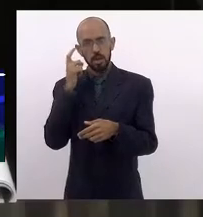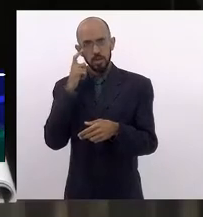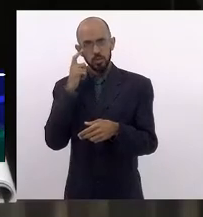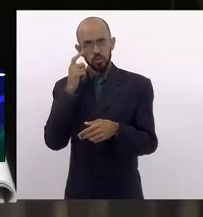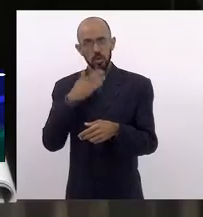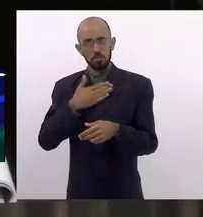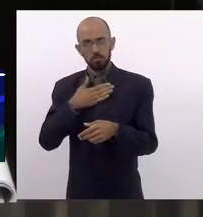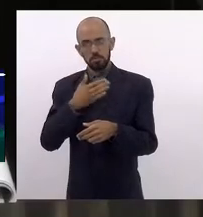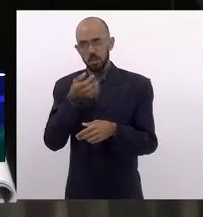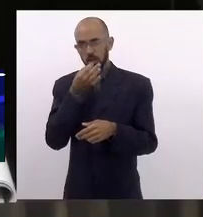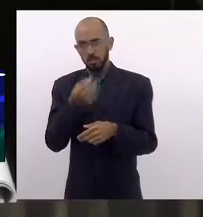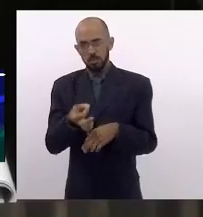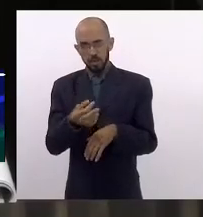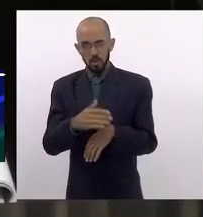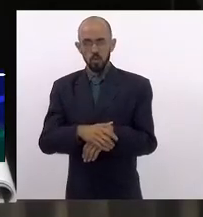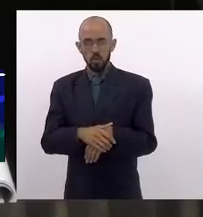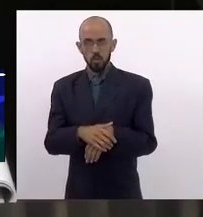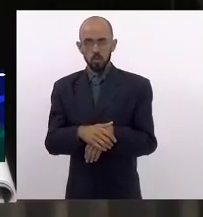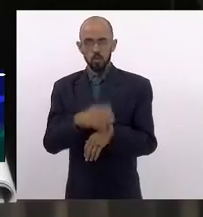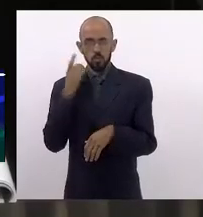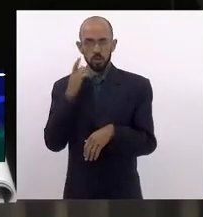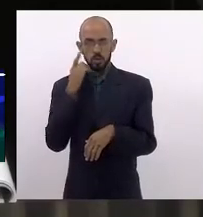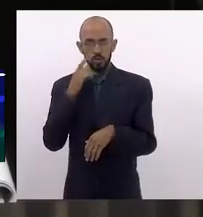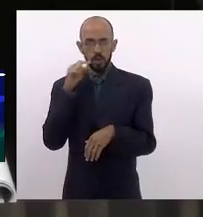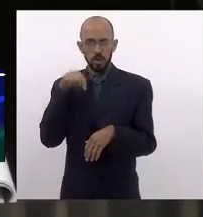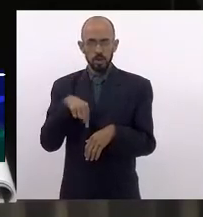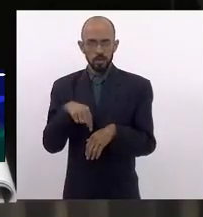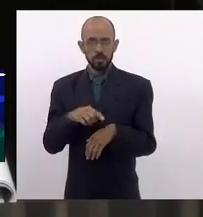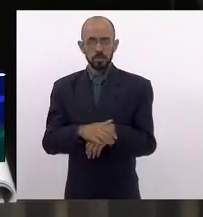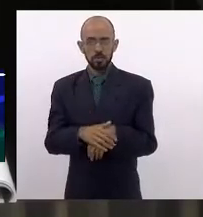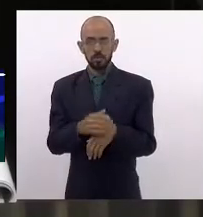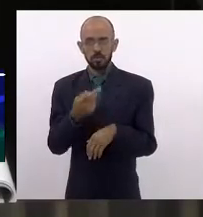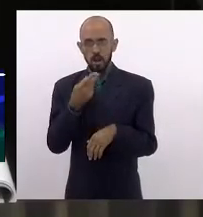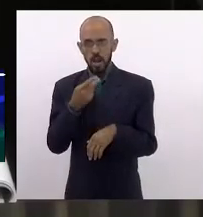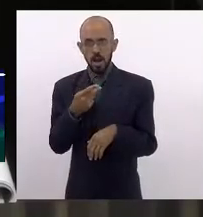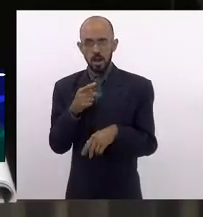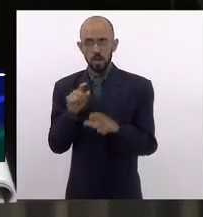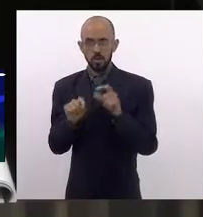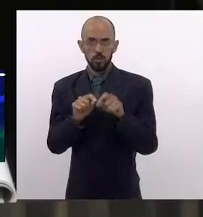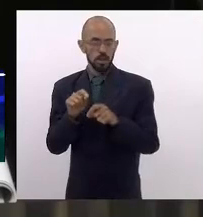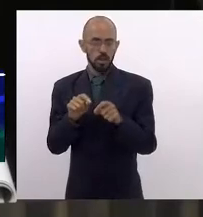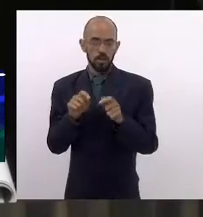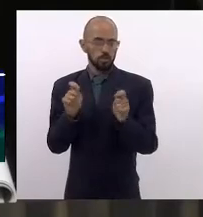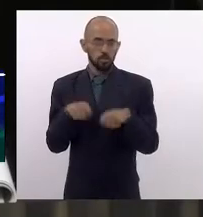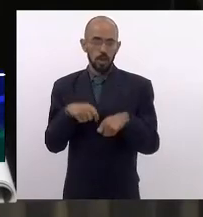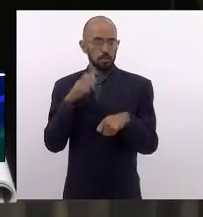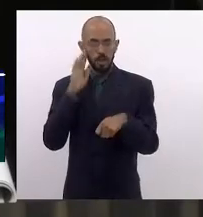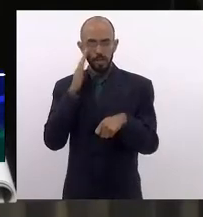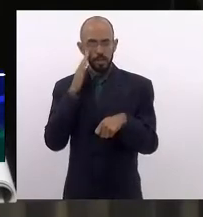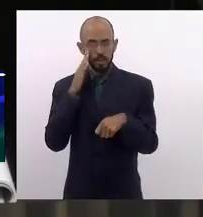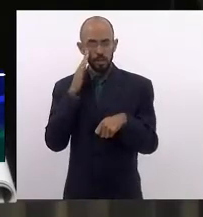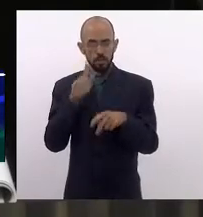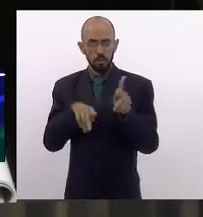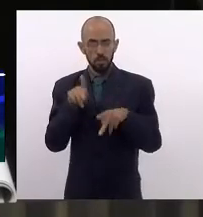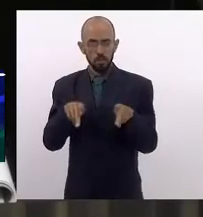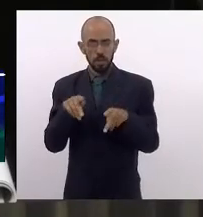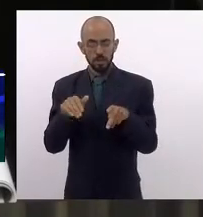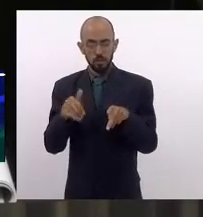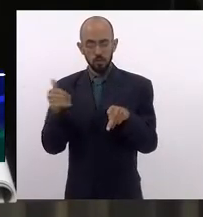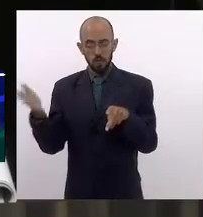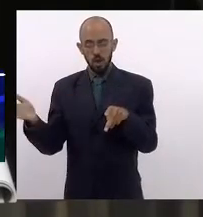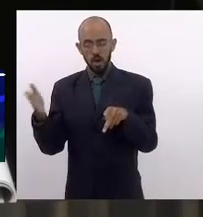coerência enquanto parlamentar que dessa casa de dizer que é incompreensível para a população lá fora